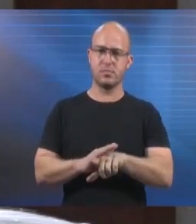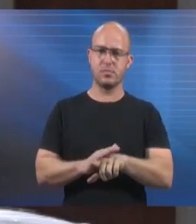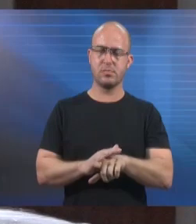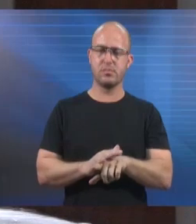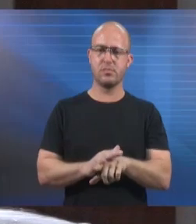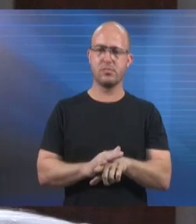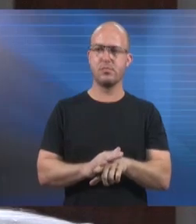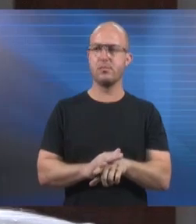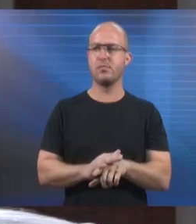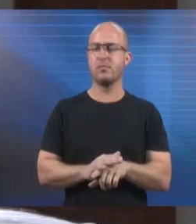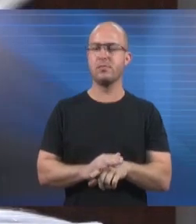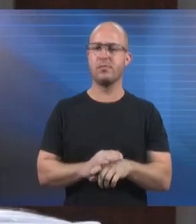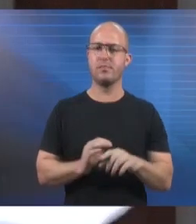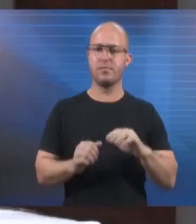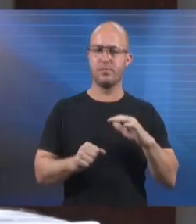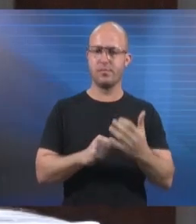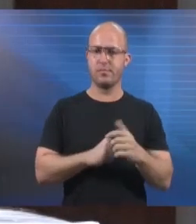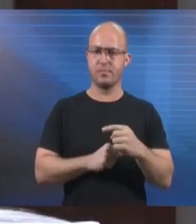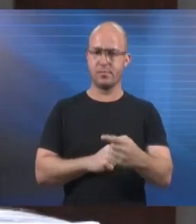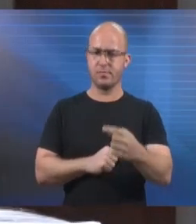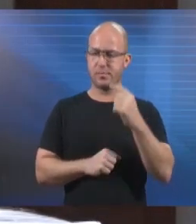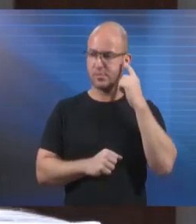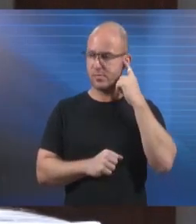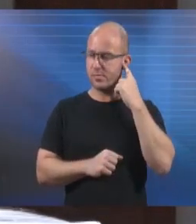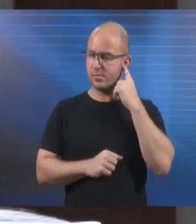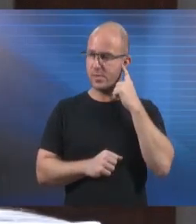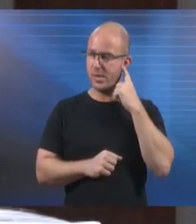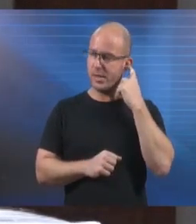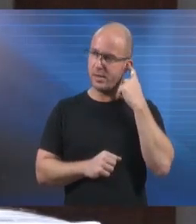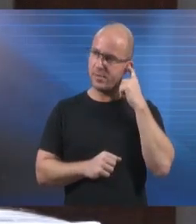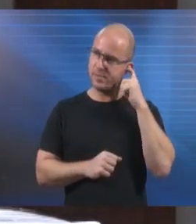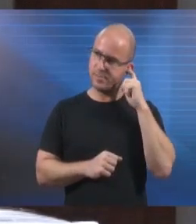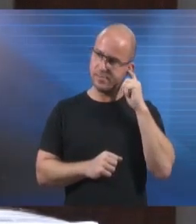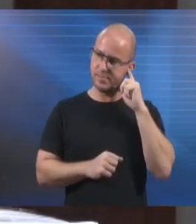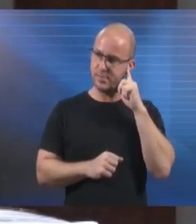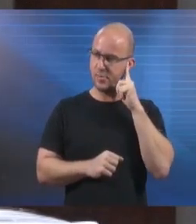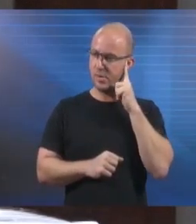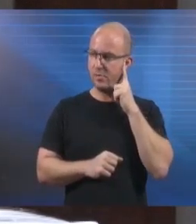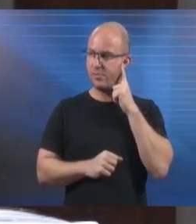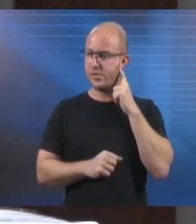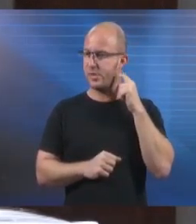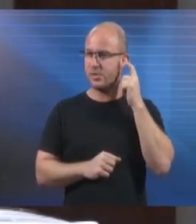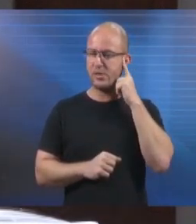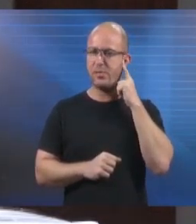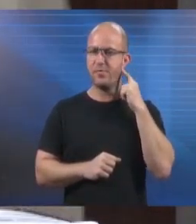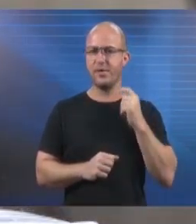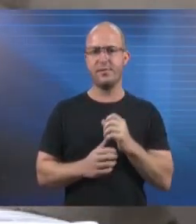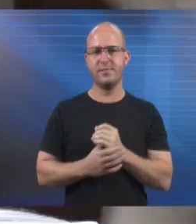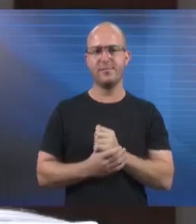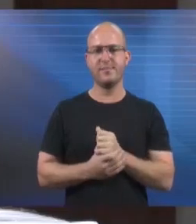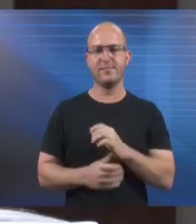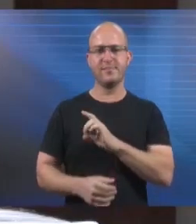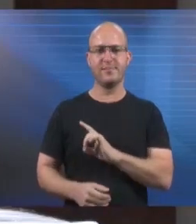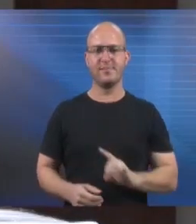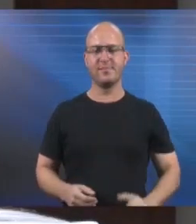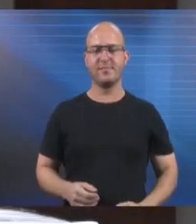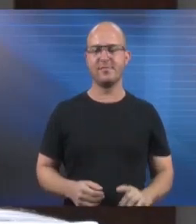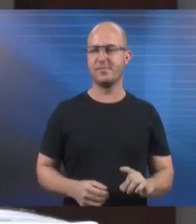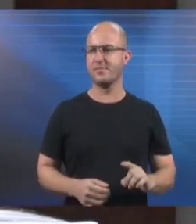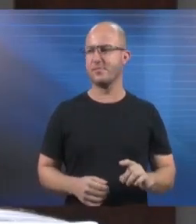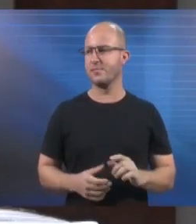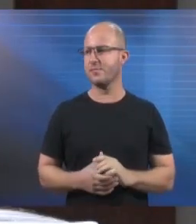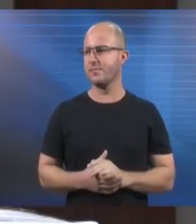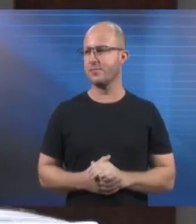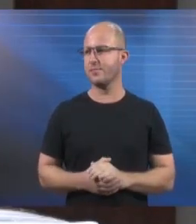reabilitação pós covid do âmbito do Estado do Rio Grande do Norte Deputado Dr Bernardo projeto de lei que